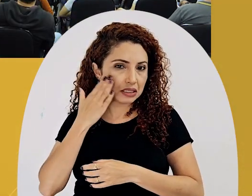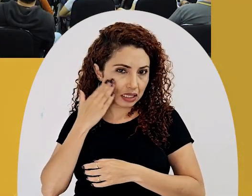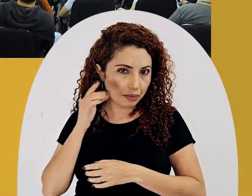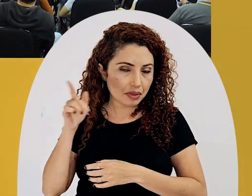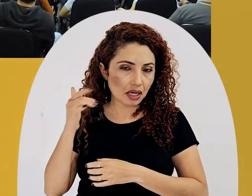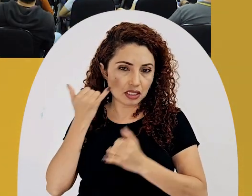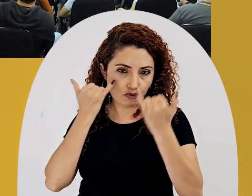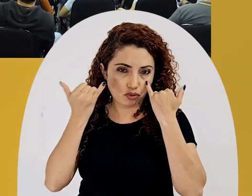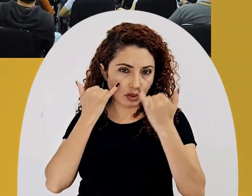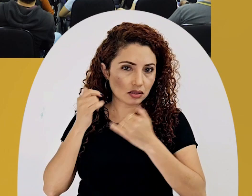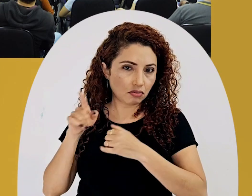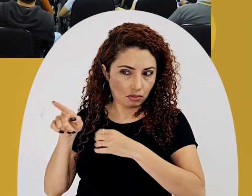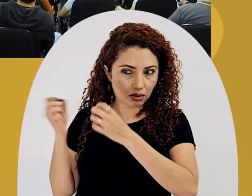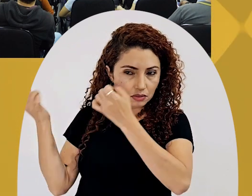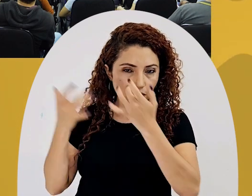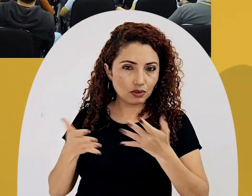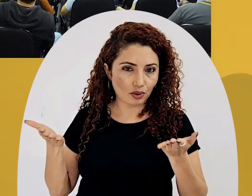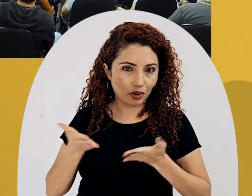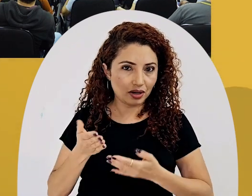Que somente em